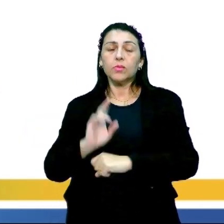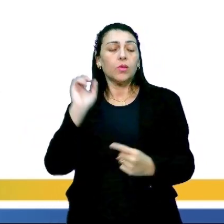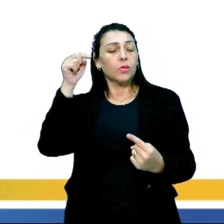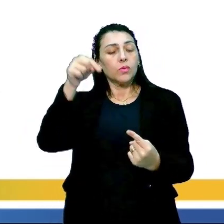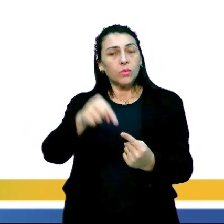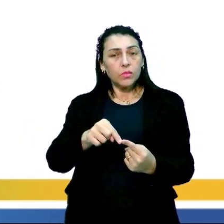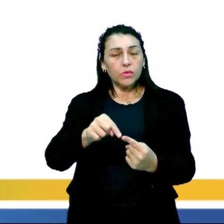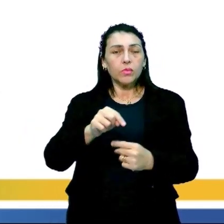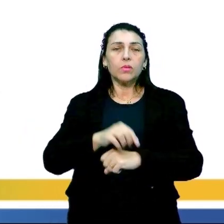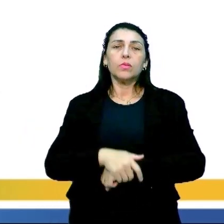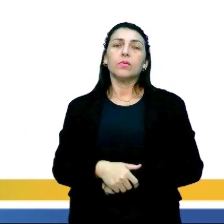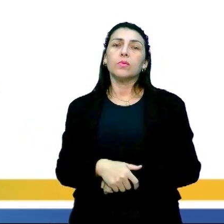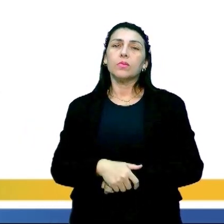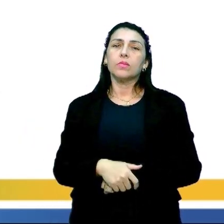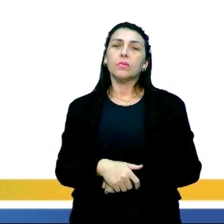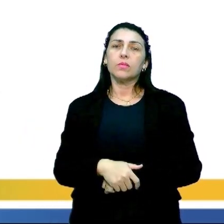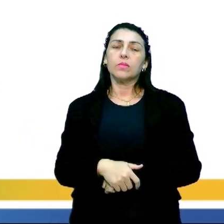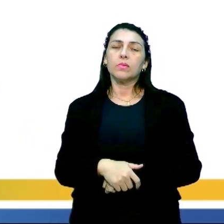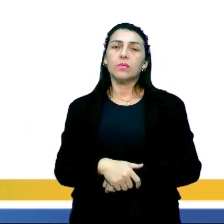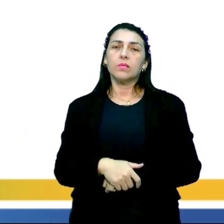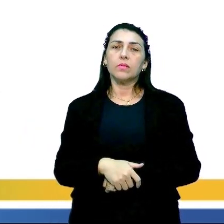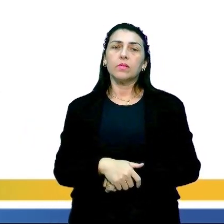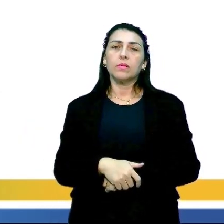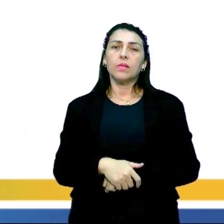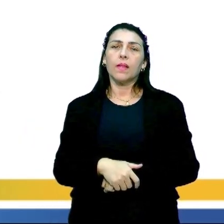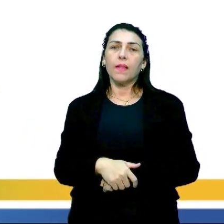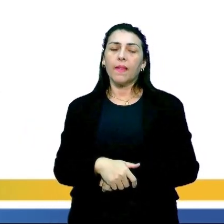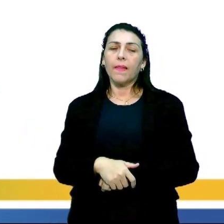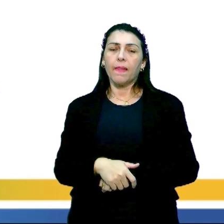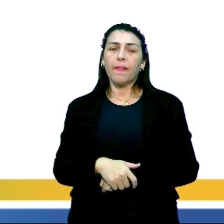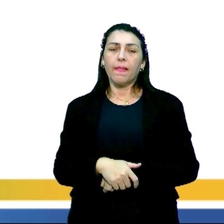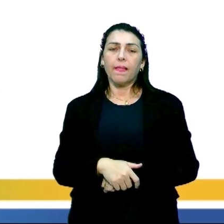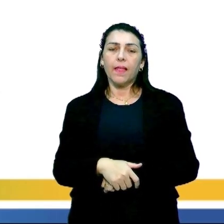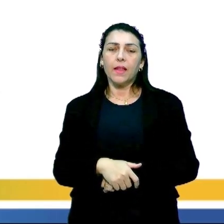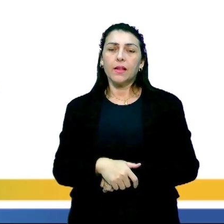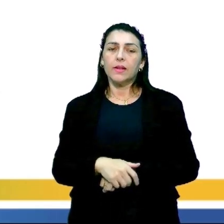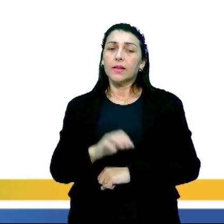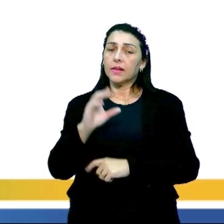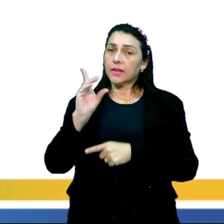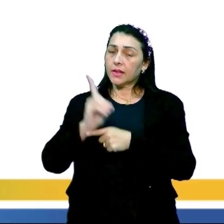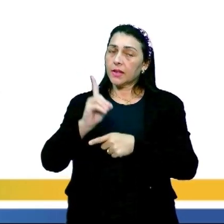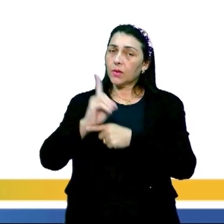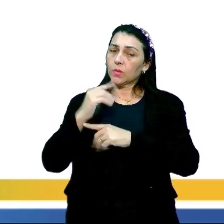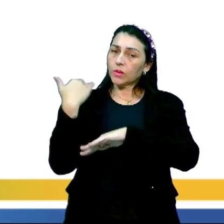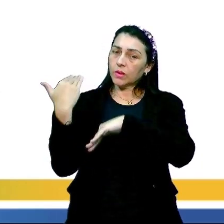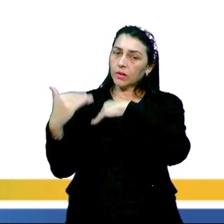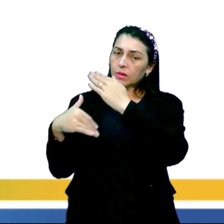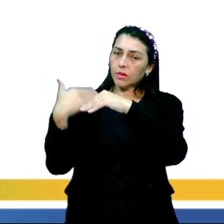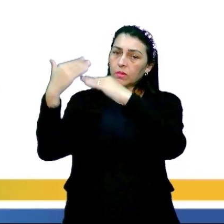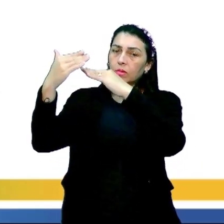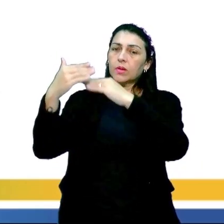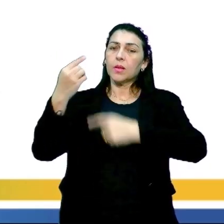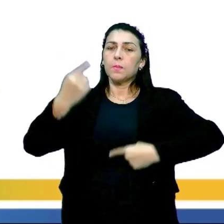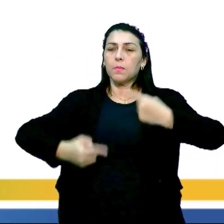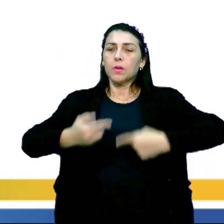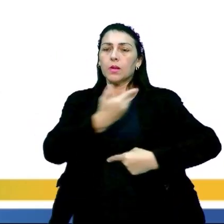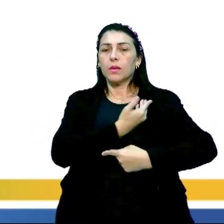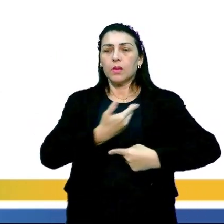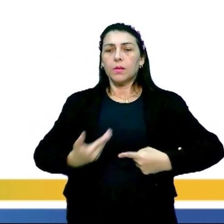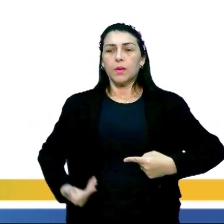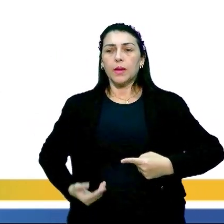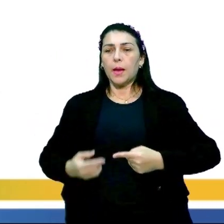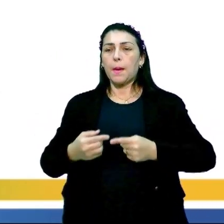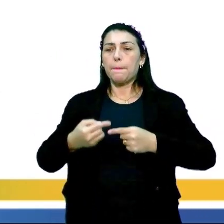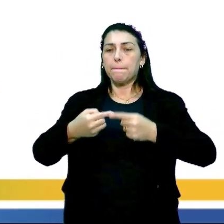o que a questão está trabalhando com vocês. Letra D. O desenvolvimento de políticas públicas